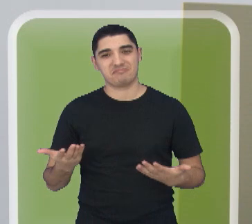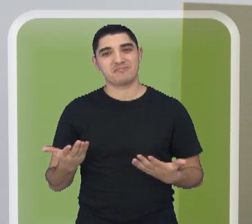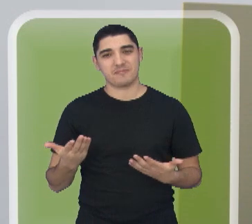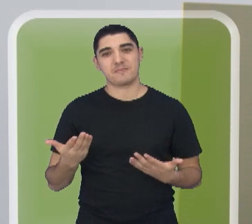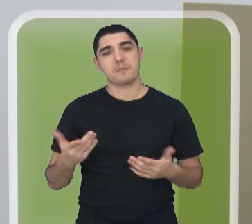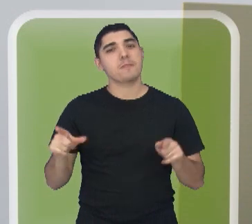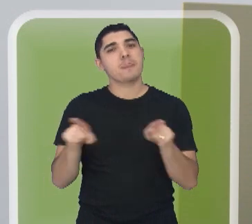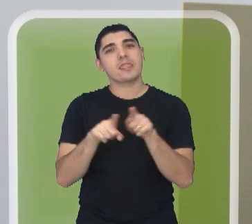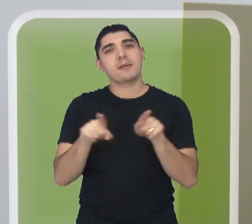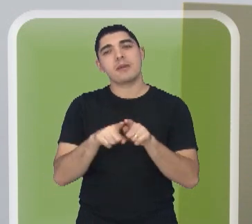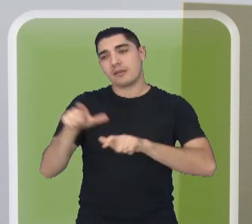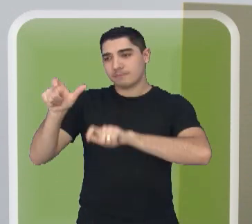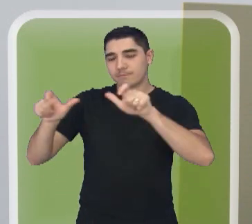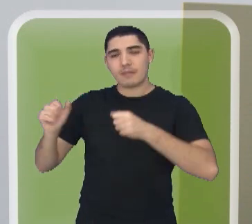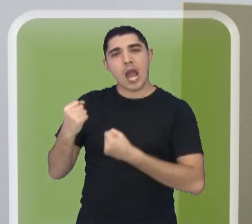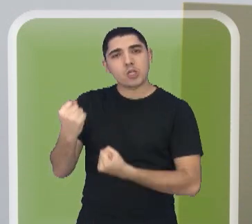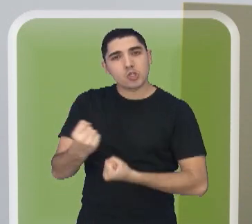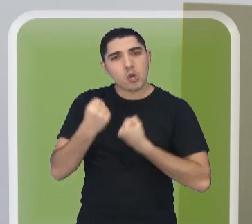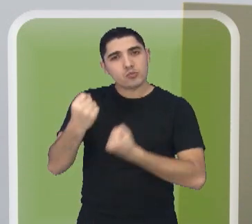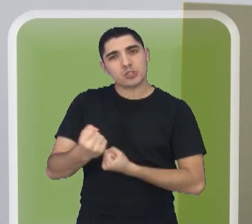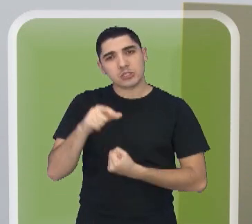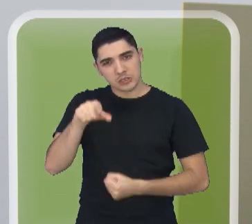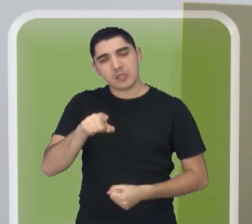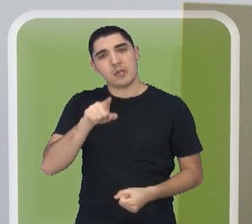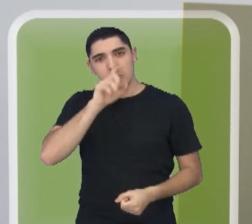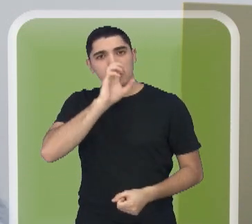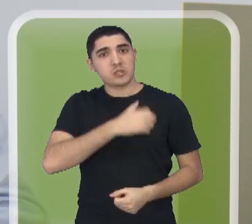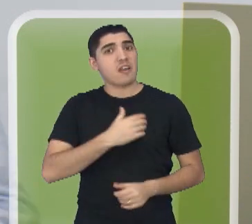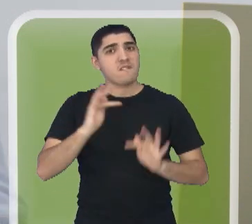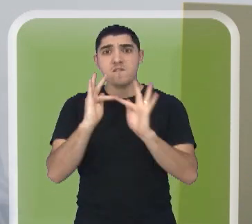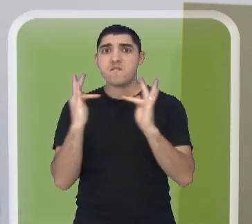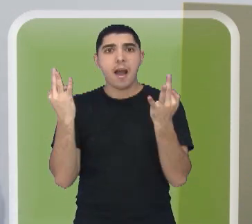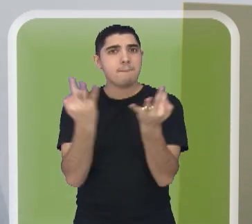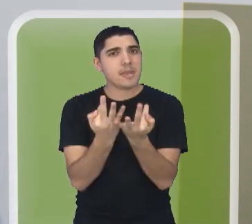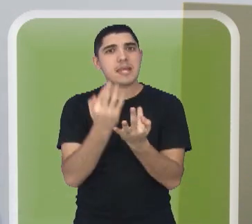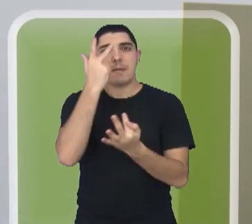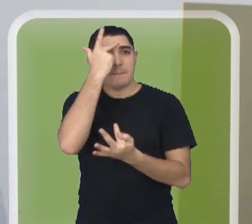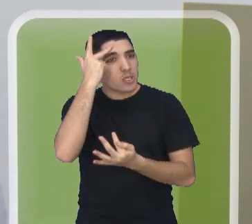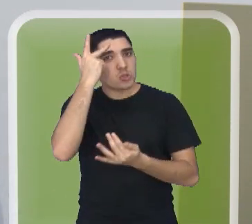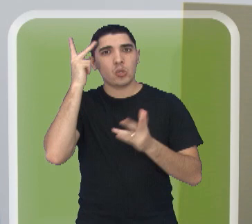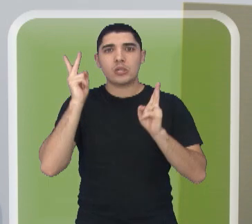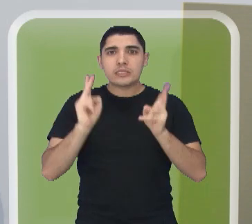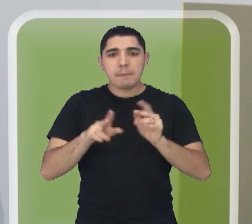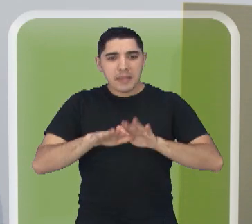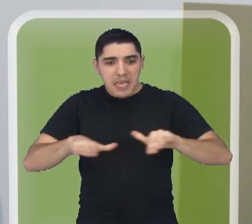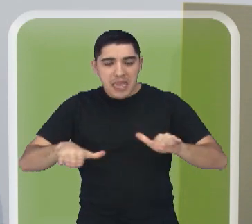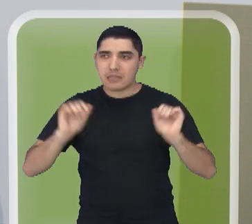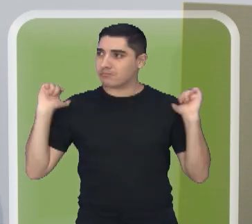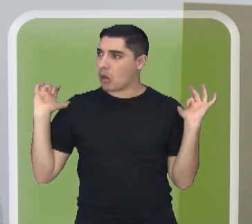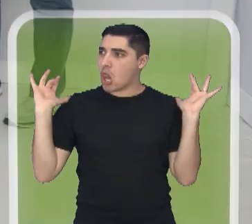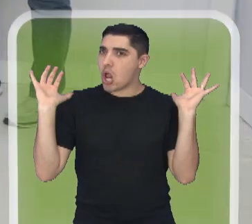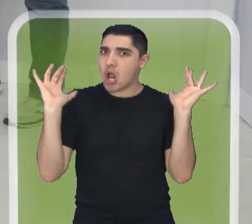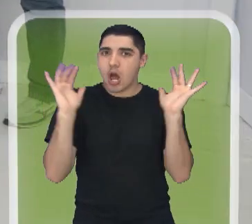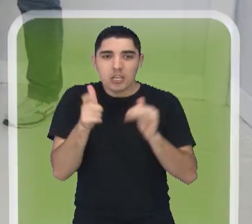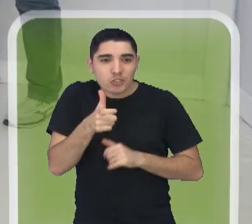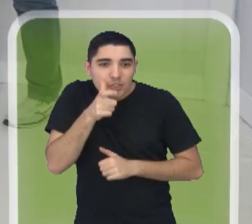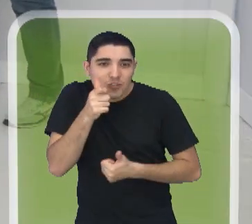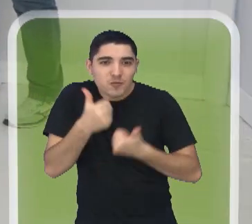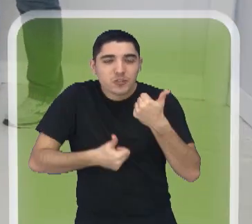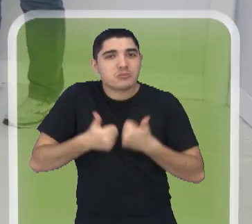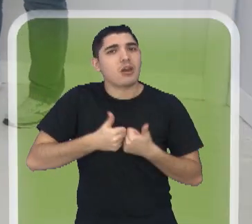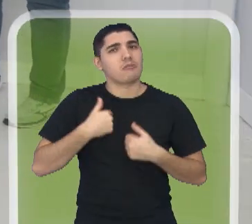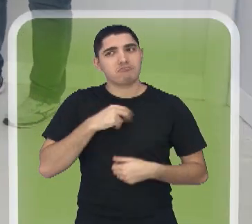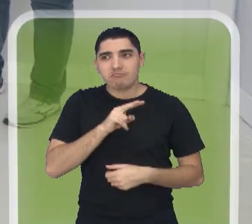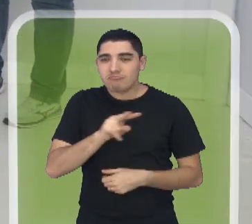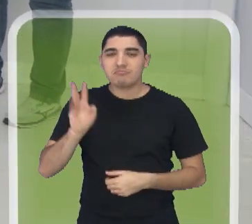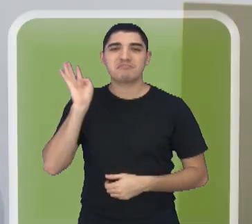Agradecer muito a torcida também do São José. A gente viu muitas famílias nos jogos, crianças. Eu acho que é um público muito interessante, voltando